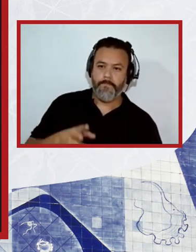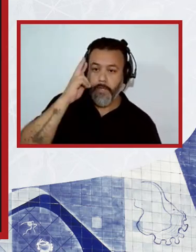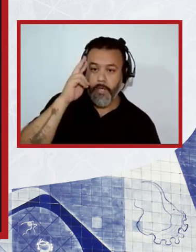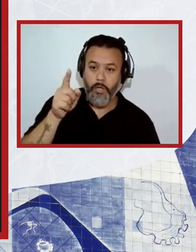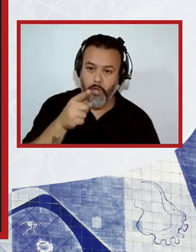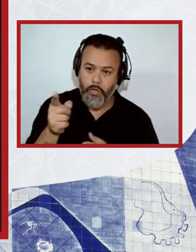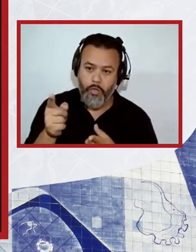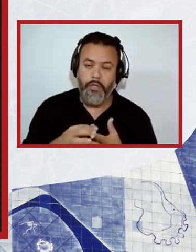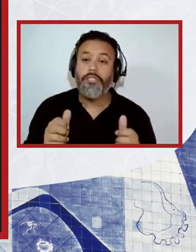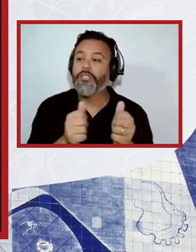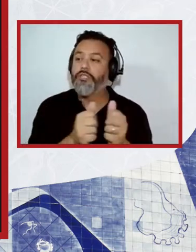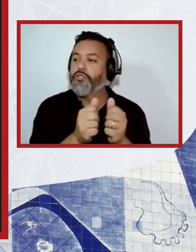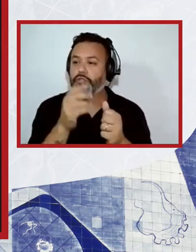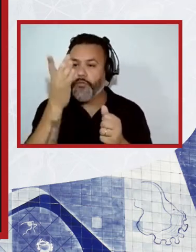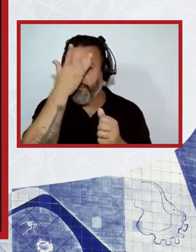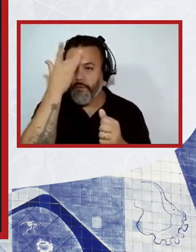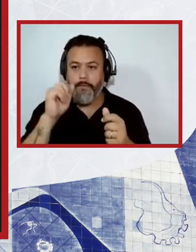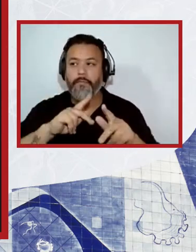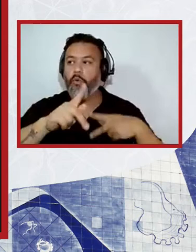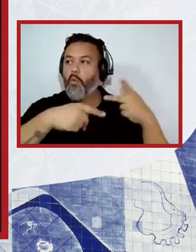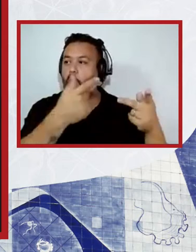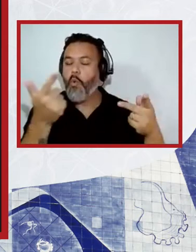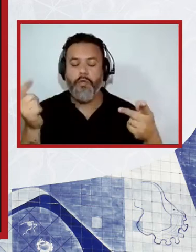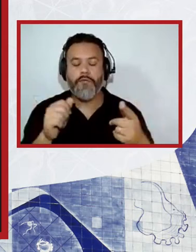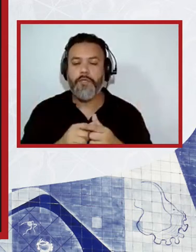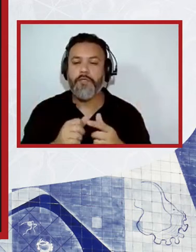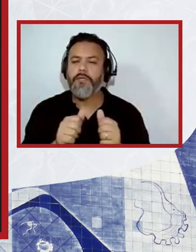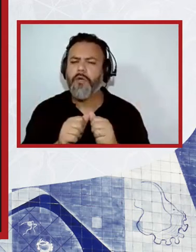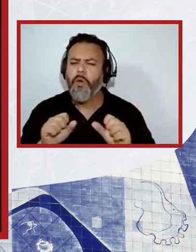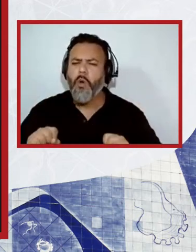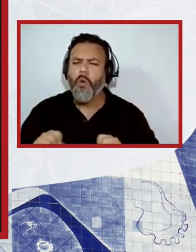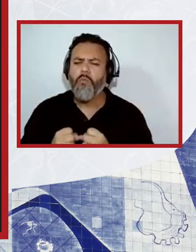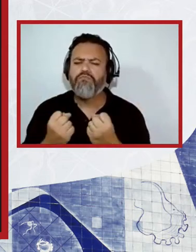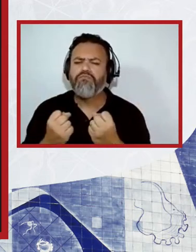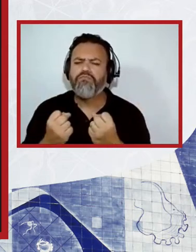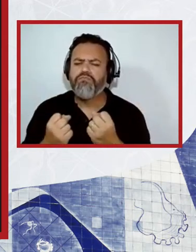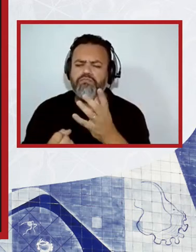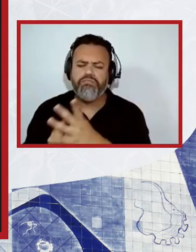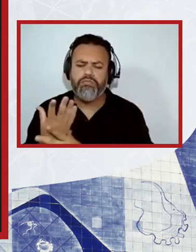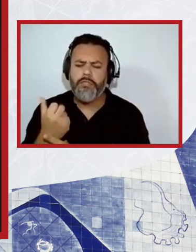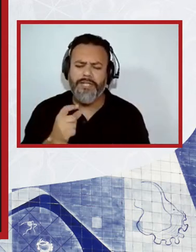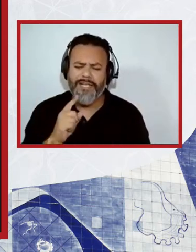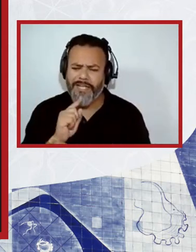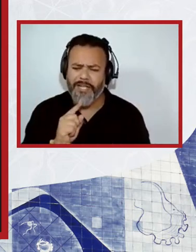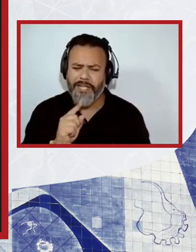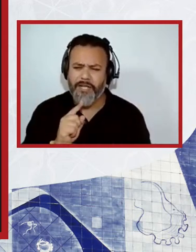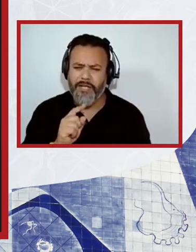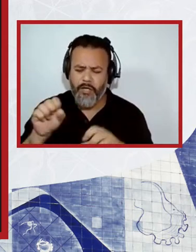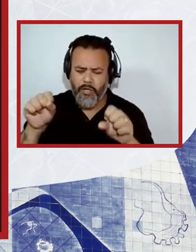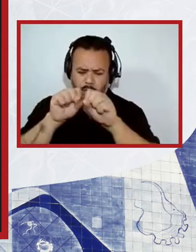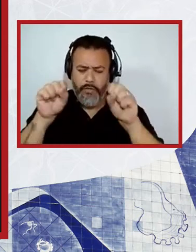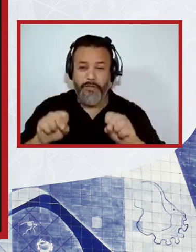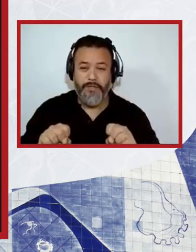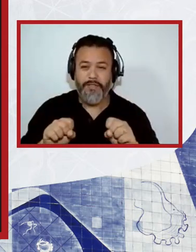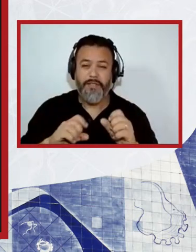juntamente com outras pessoas, criou o sistema dos Vox na década de 90.